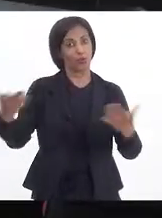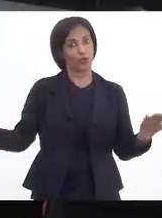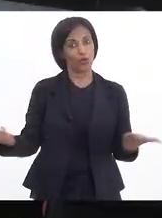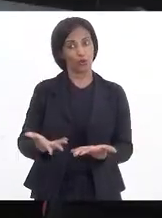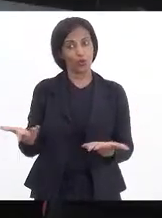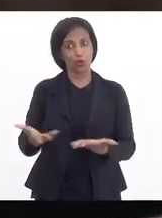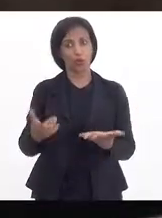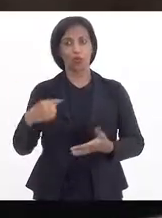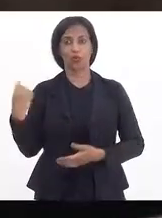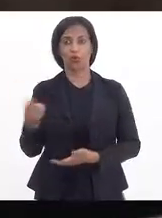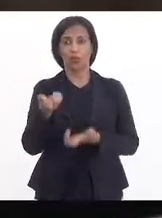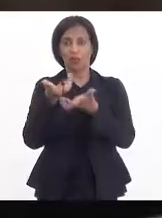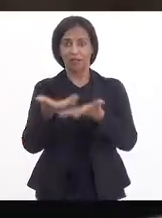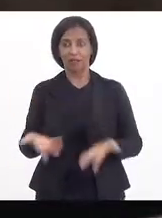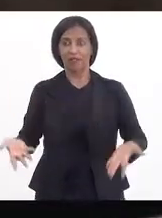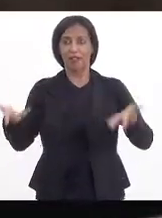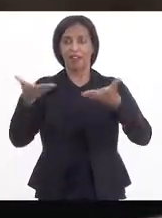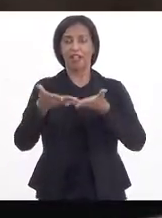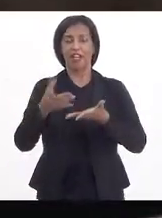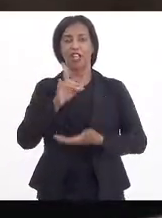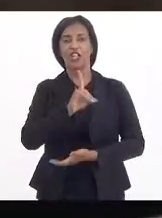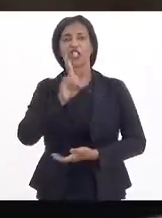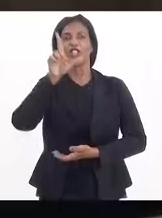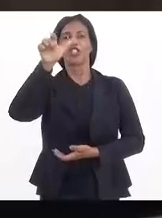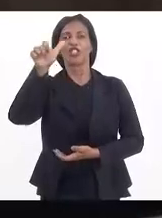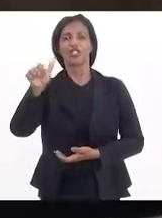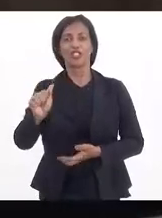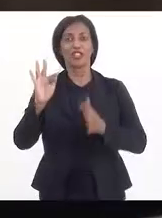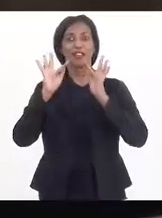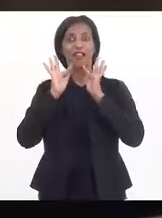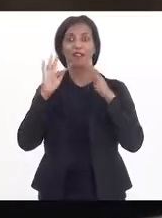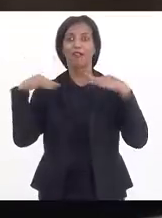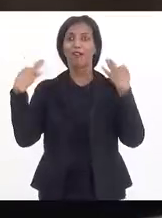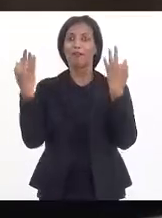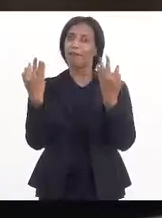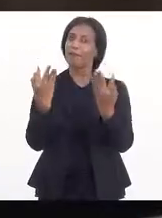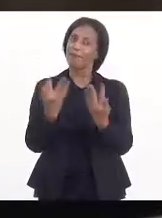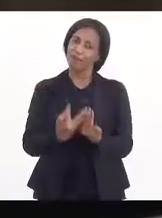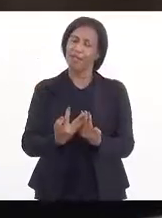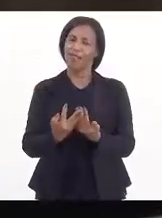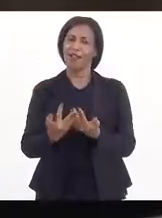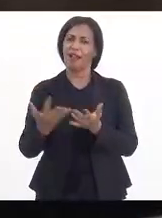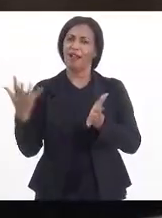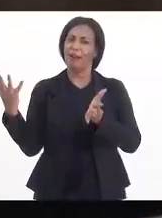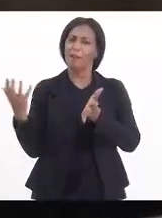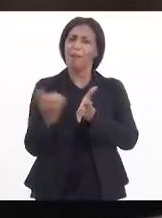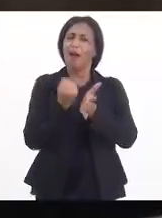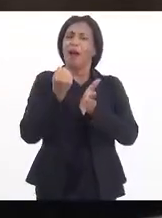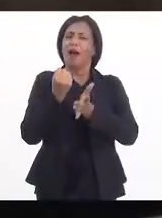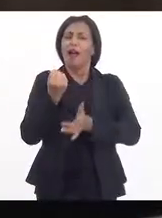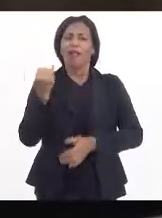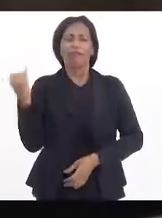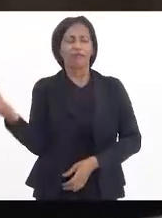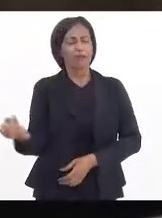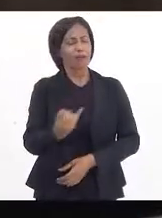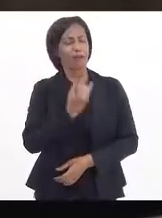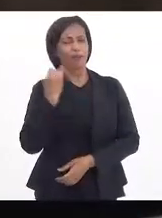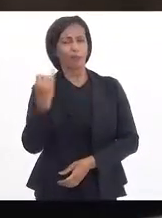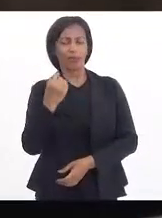hoje nós comemoramos o Dia Internacional da família esse patrimônio tão